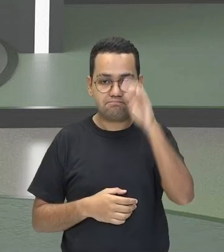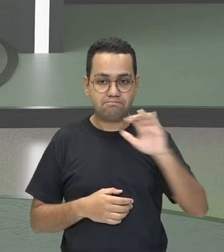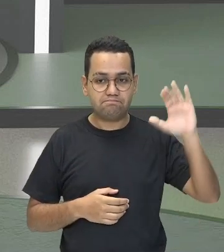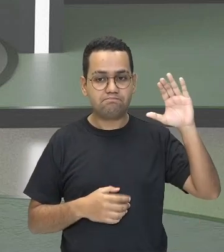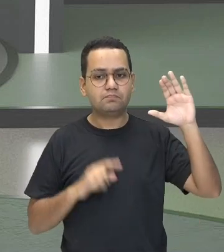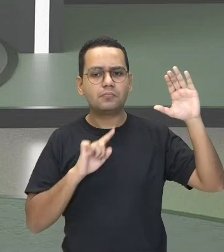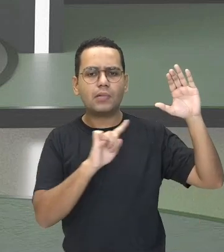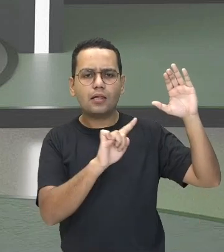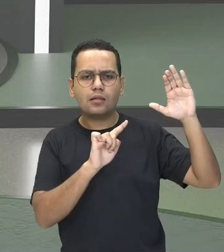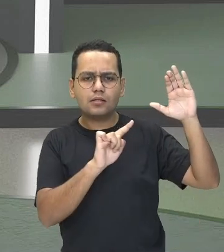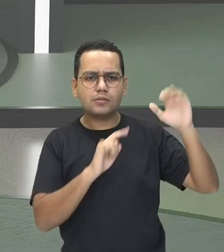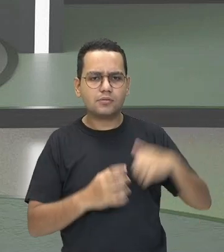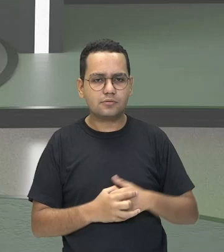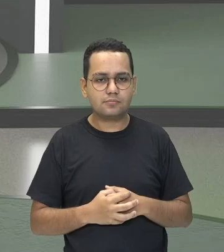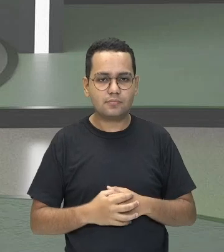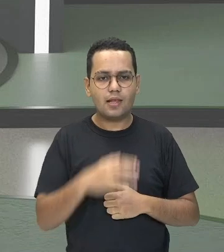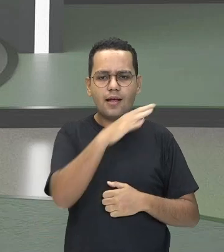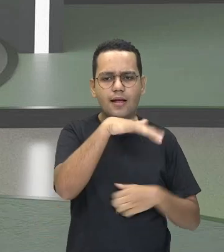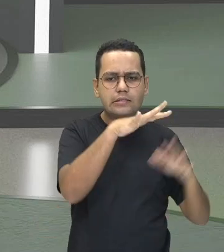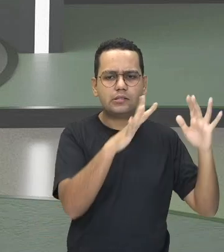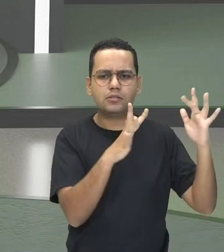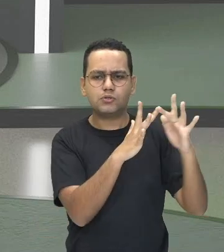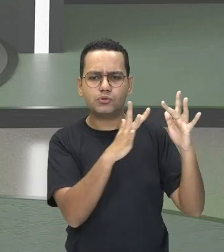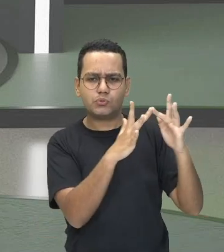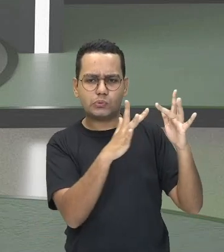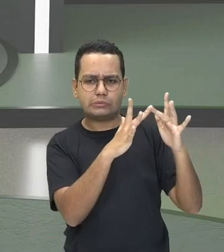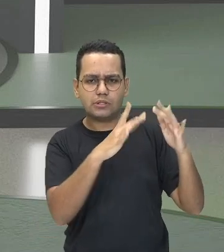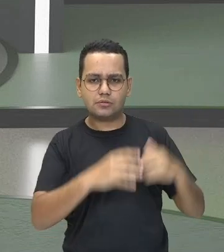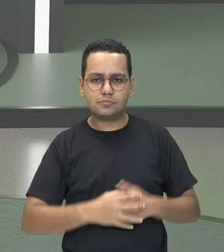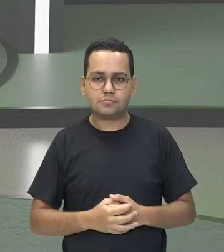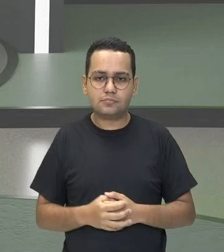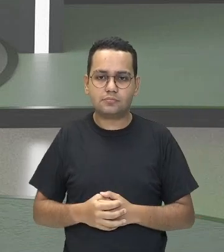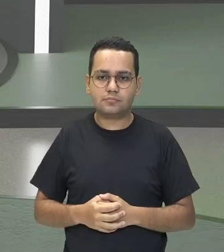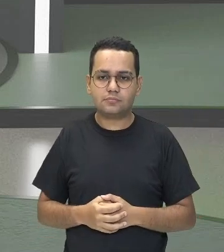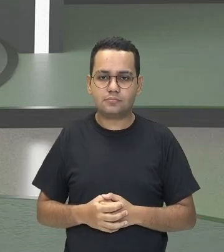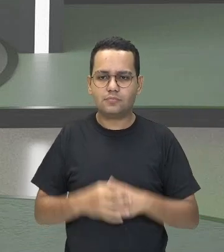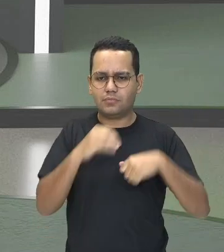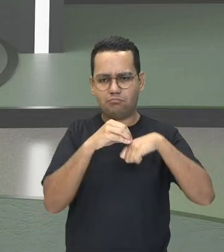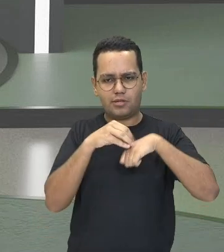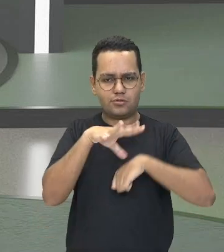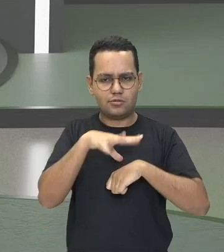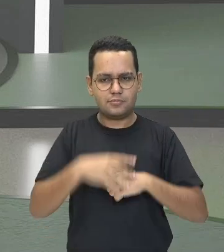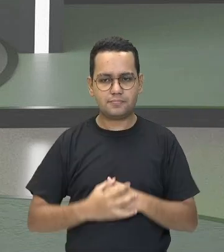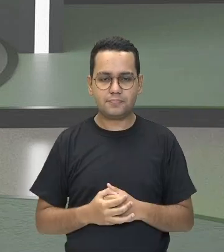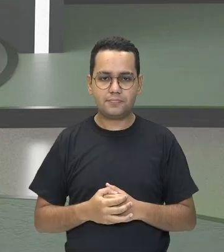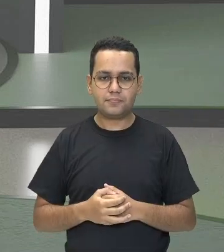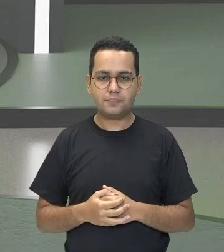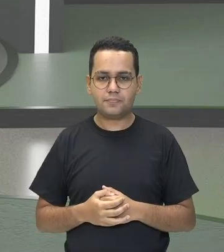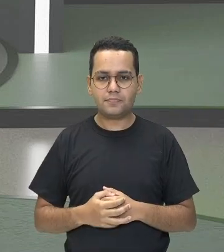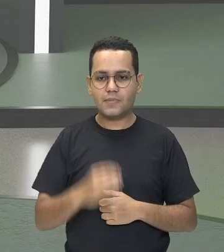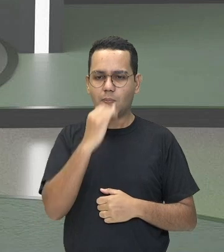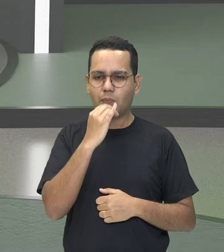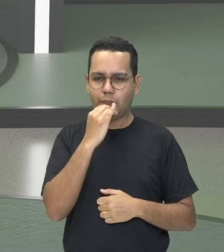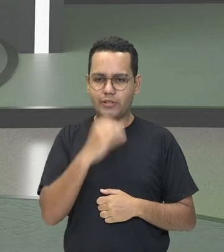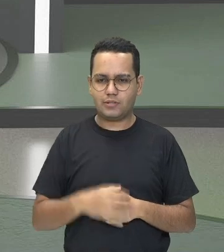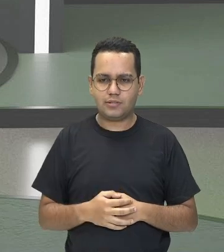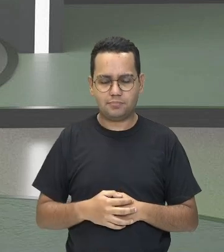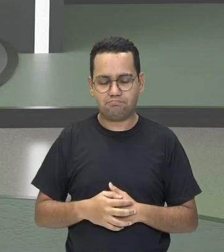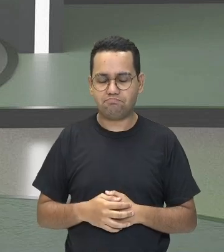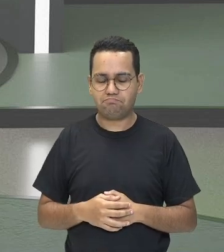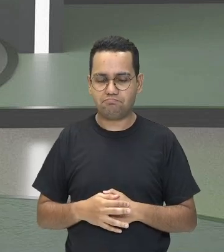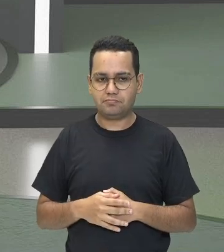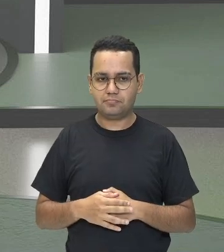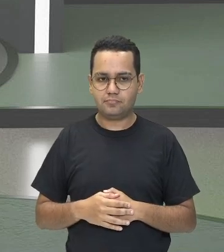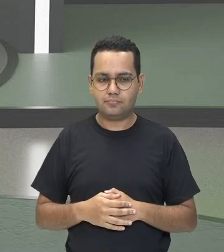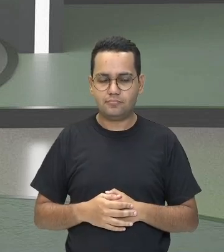superfí de contato para você que não pegou ainda é o seguinte eu tenho ali por exemplo o Sonrisal e o